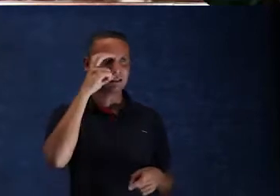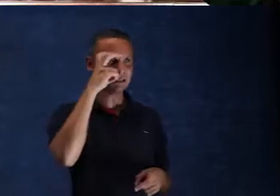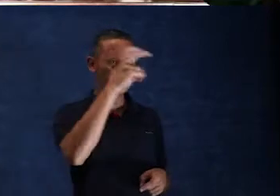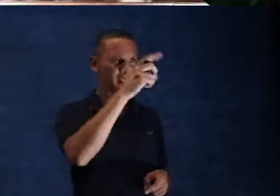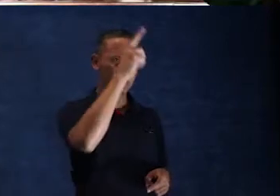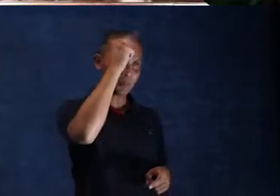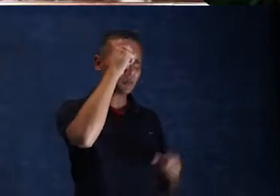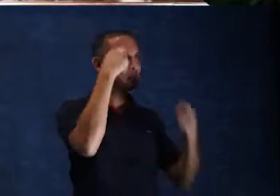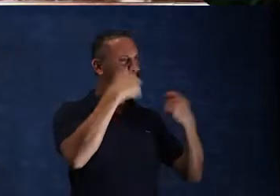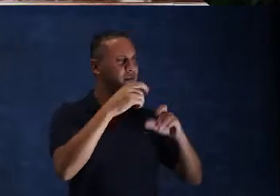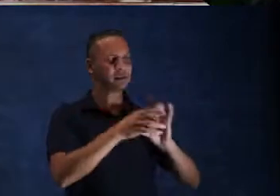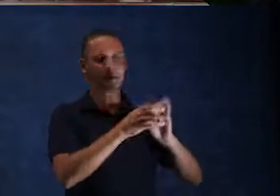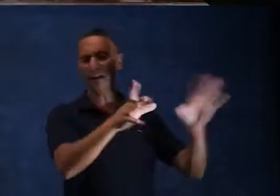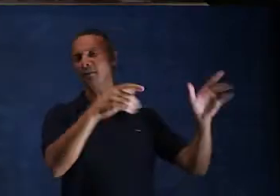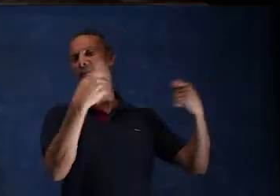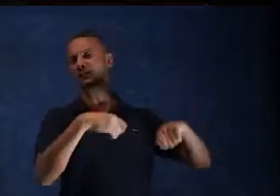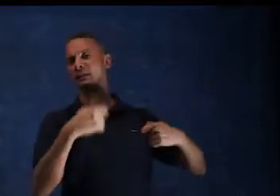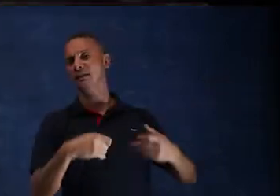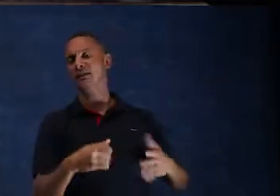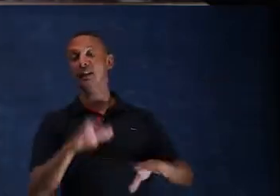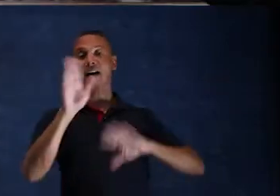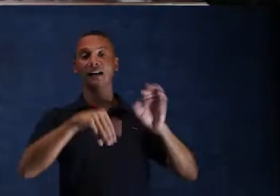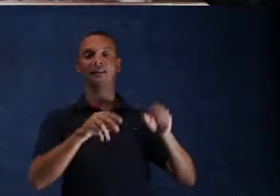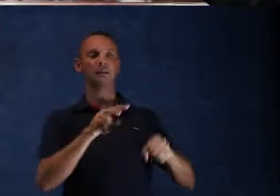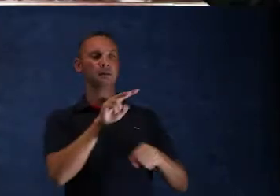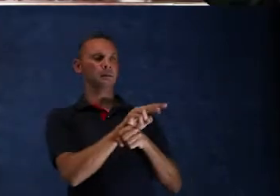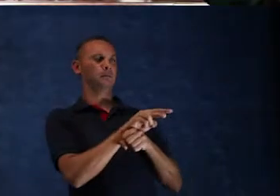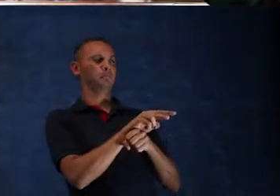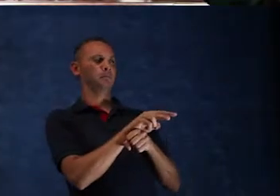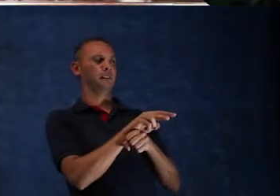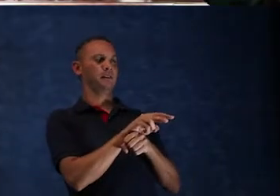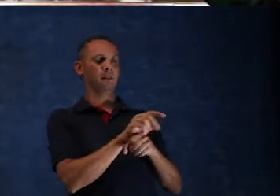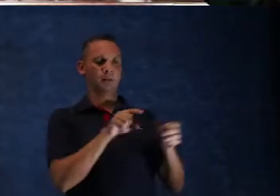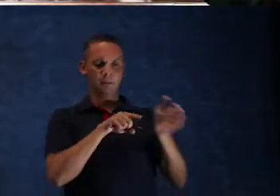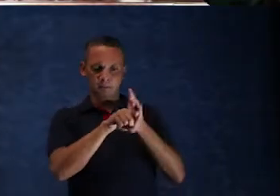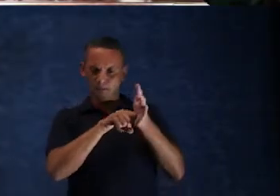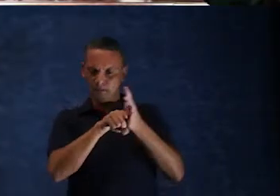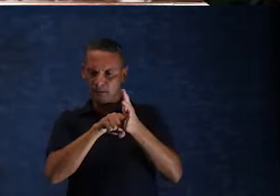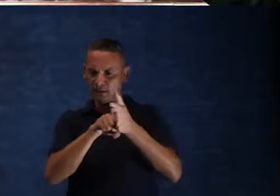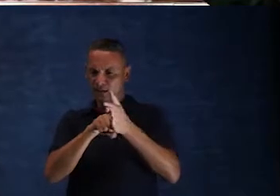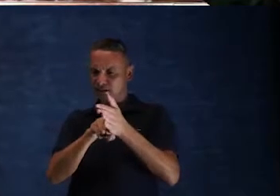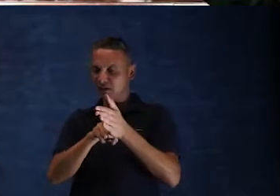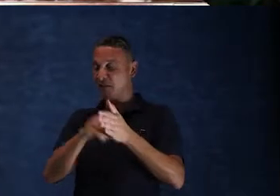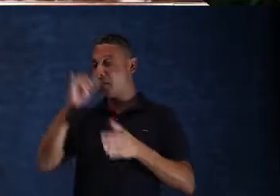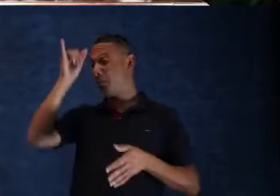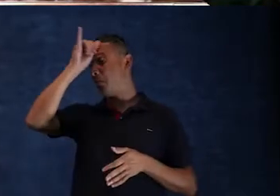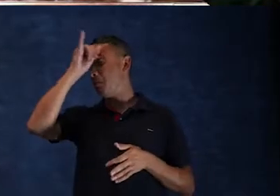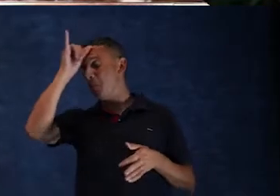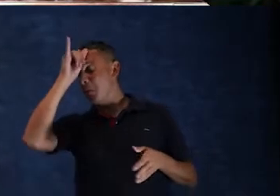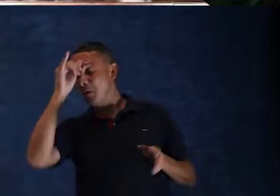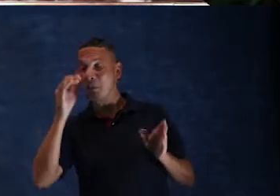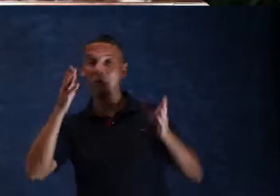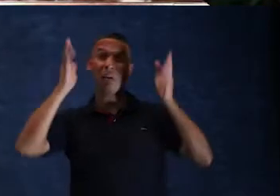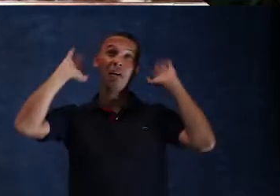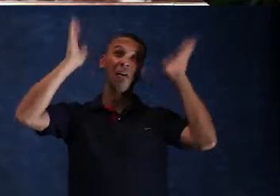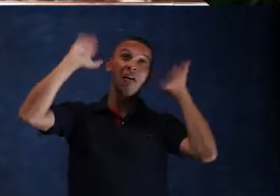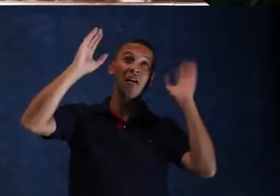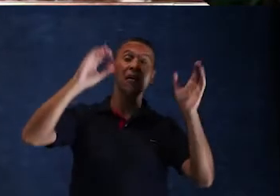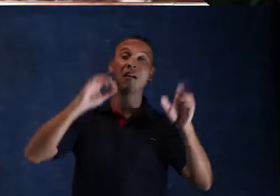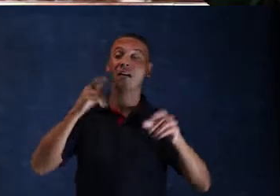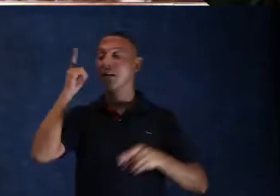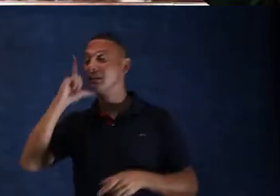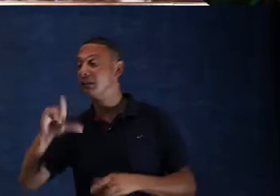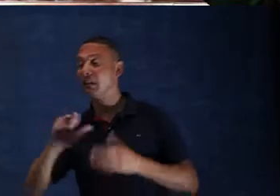se safe. Às vezes, o detetive é tão idiota, né? E tão bobo, que a gente não quer que ele